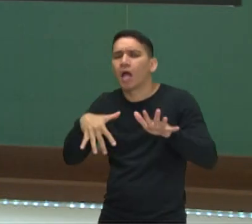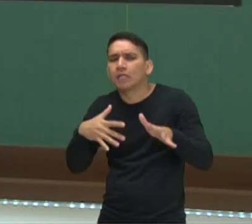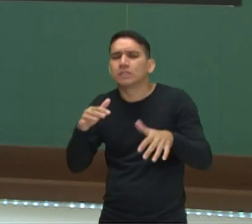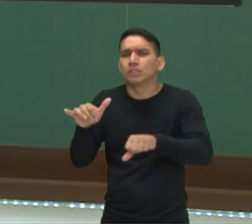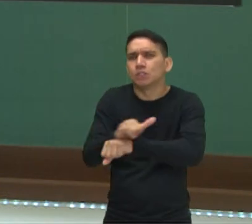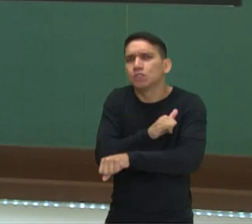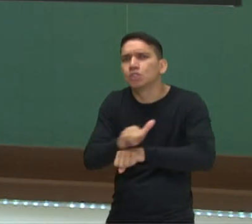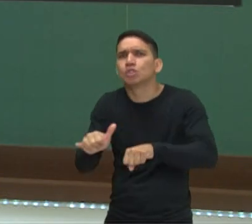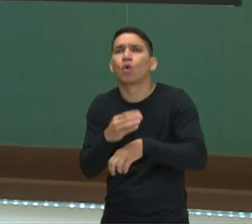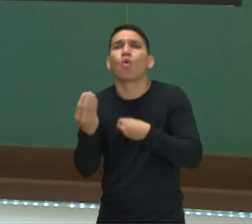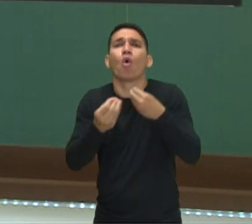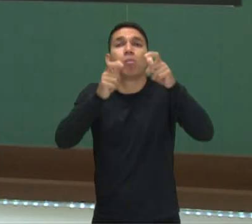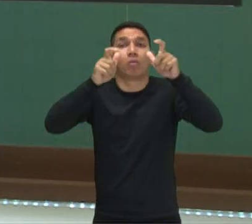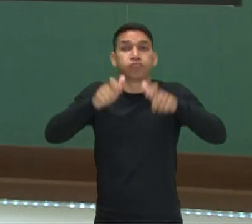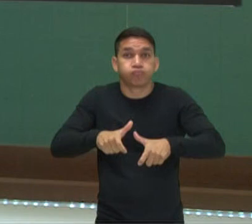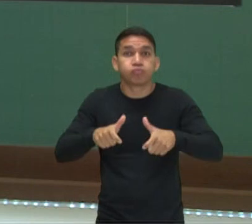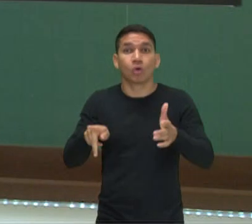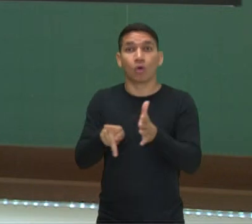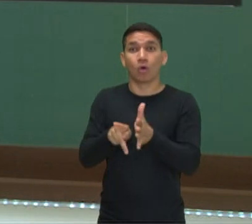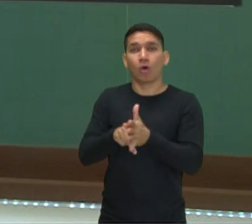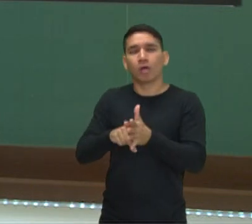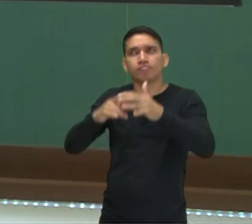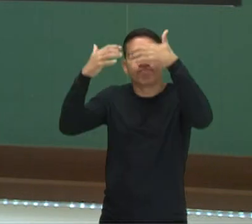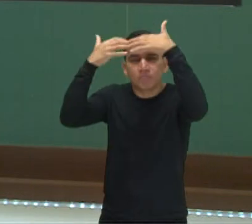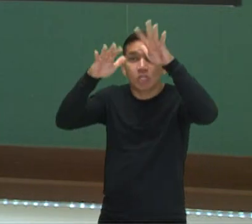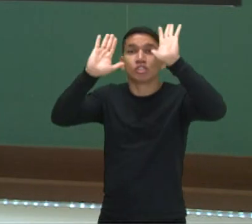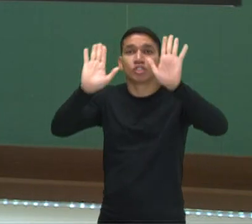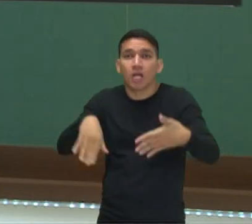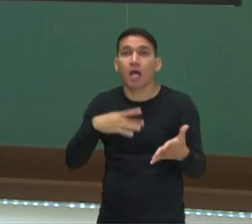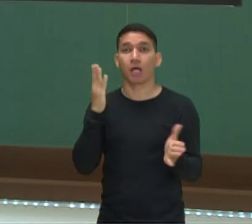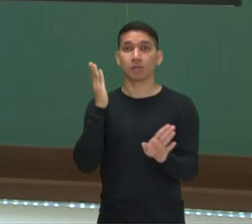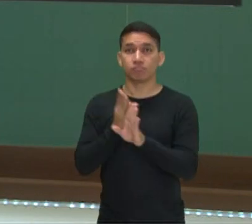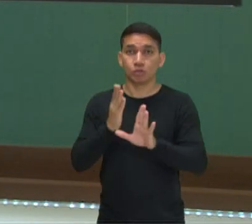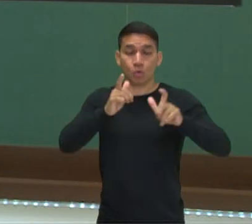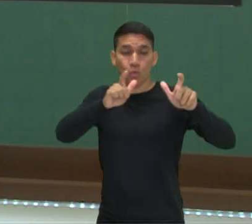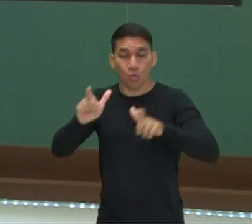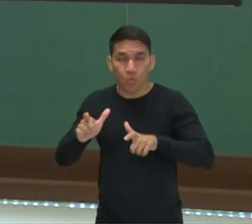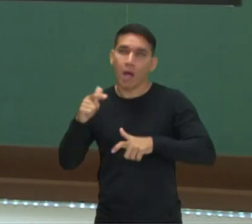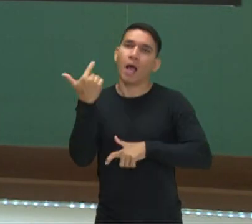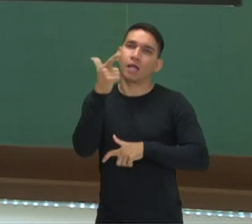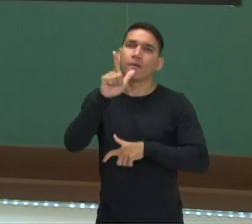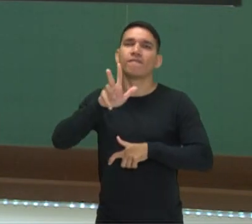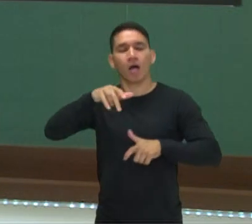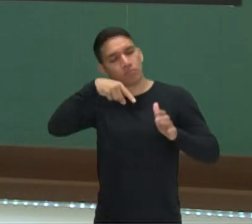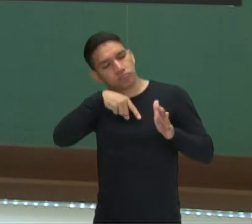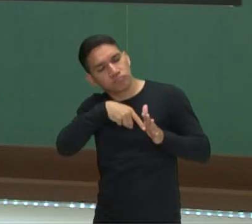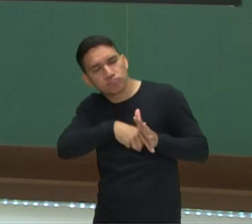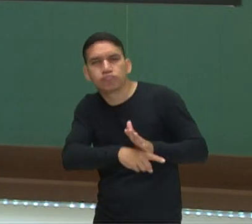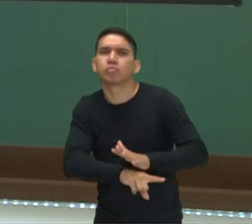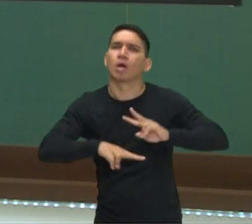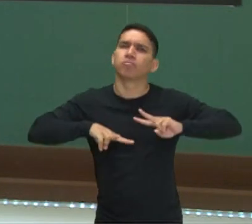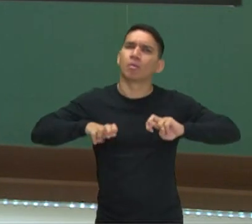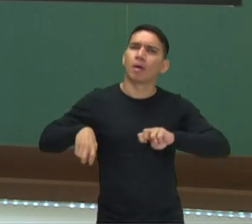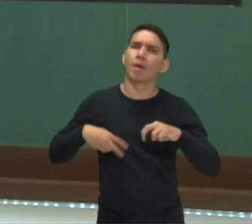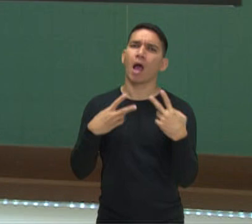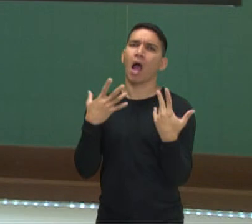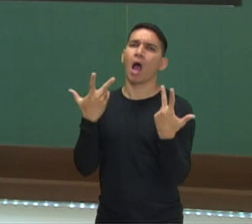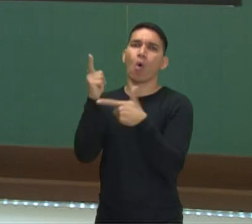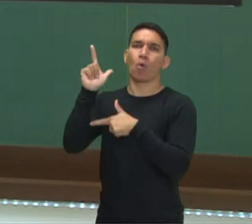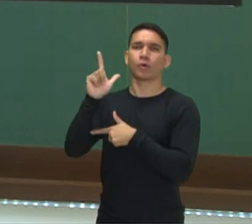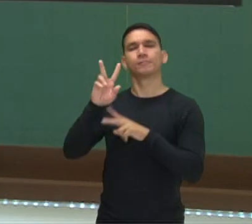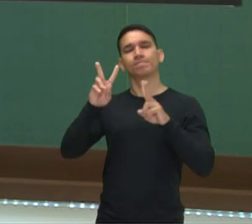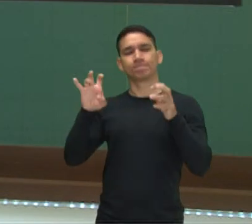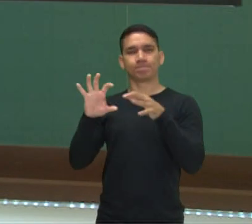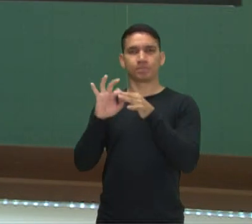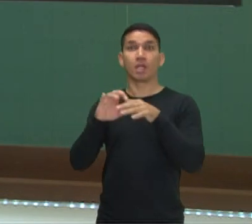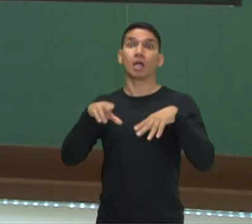da localização, para depois a gente desenvolver os outros estudos a respeito da região, certo? Então, o norte